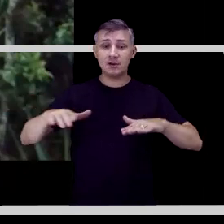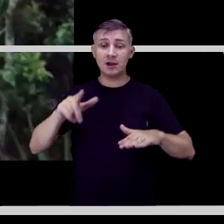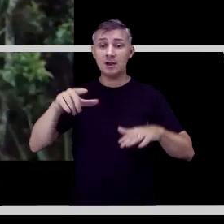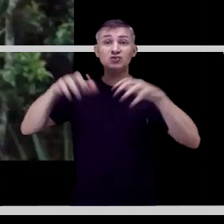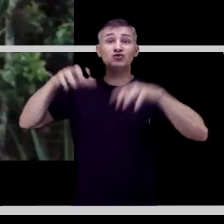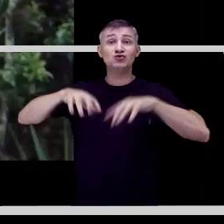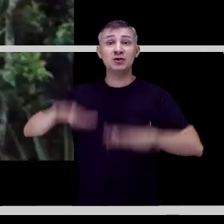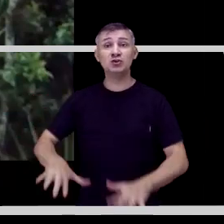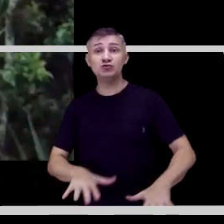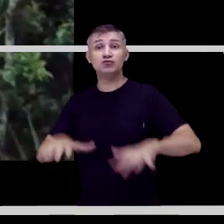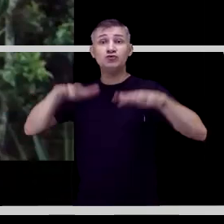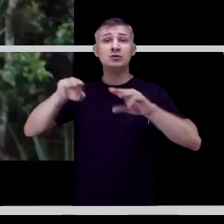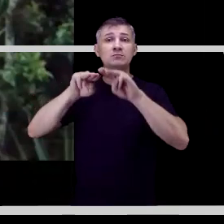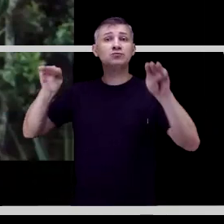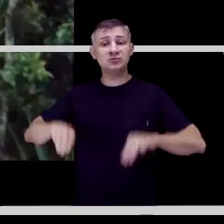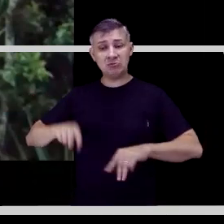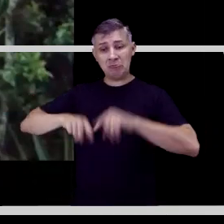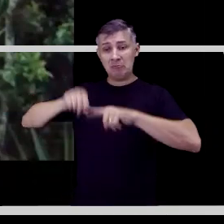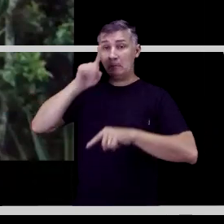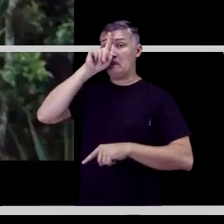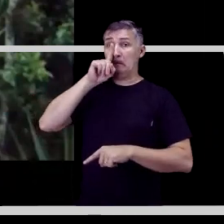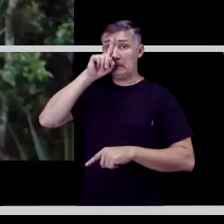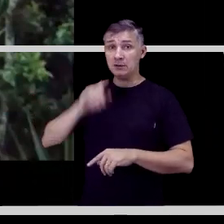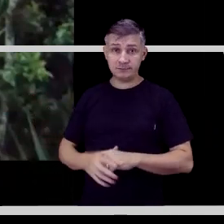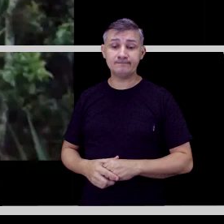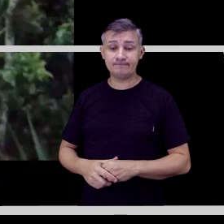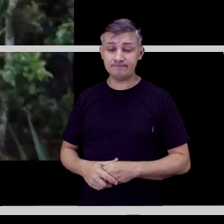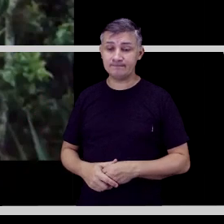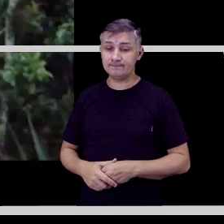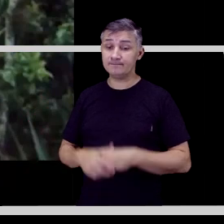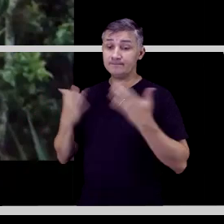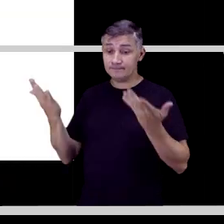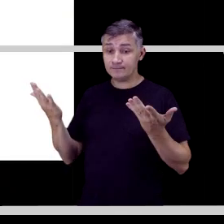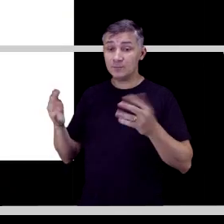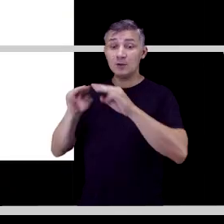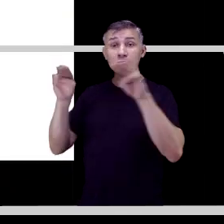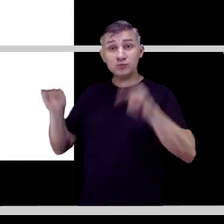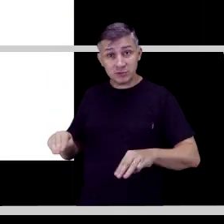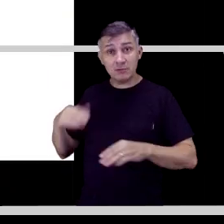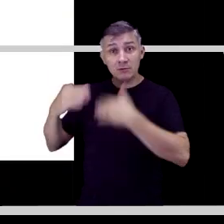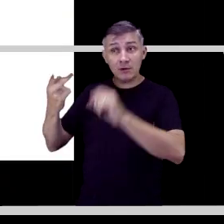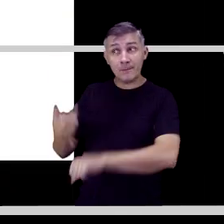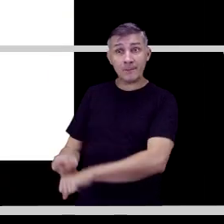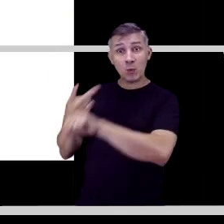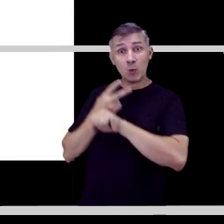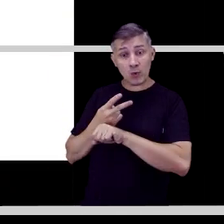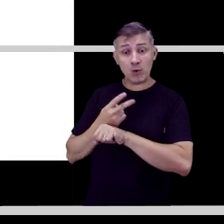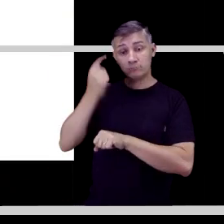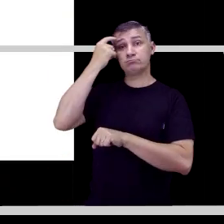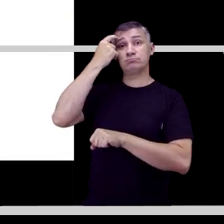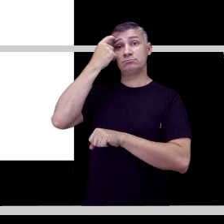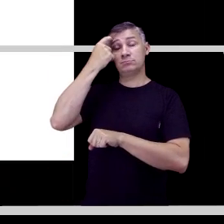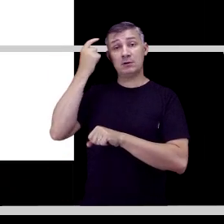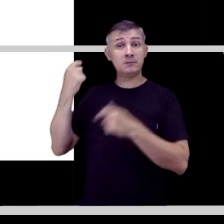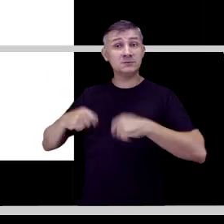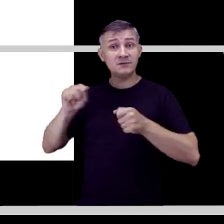condomínio aterrou todo o entorno do museu, cerca de 1,5 m em relação ao nível do solo original. Isso começou a gerar alagamentos muito graves no museu e colocar o próprio acervo